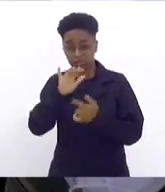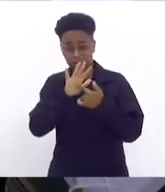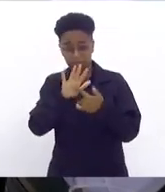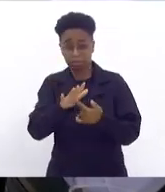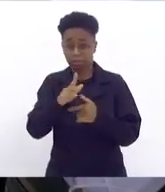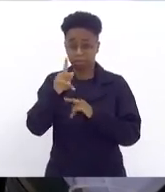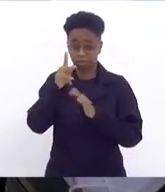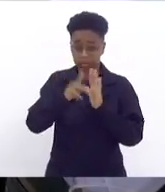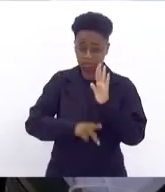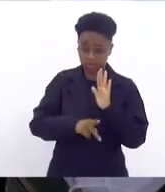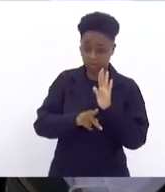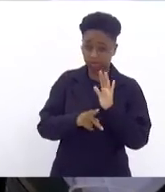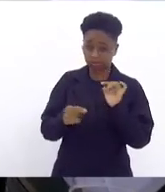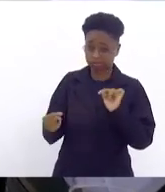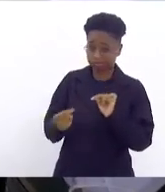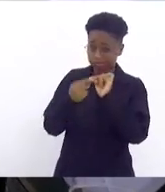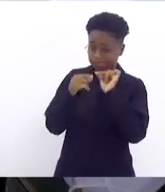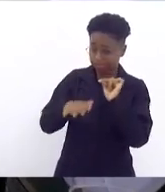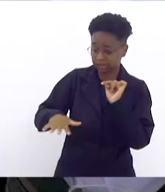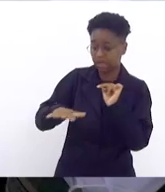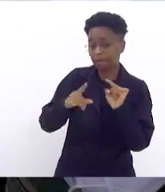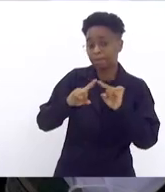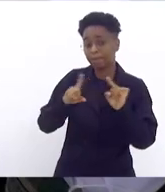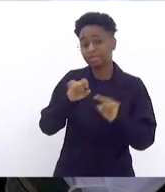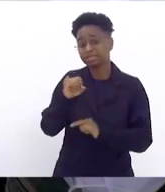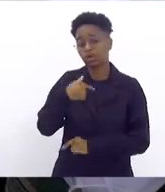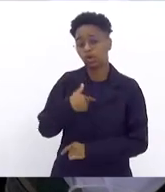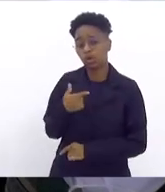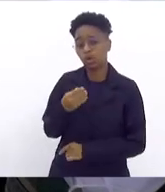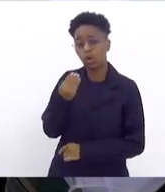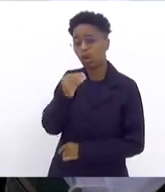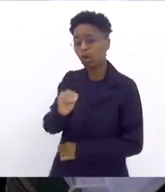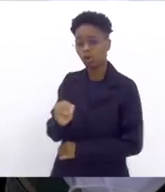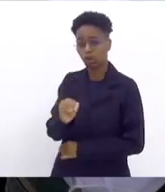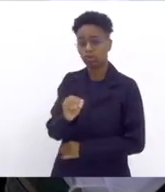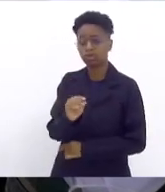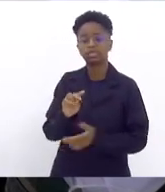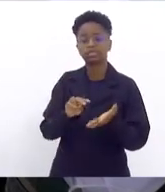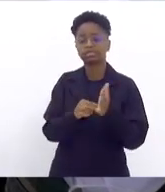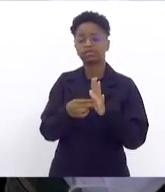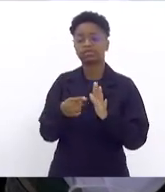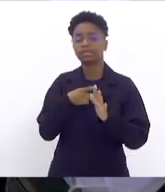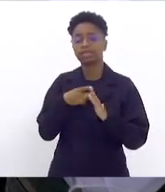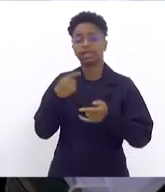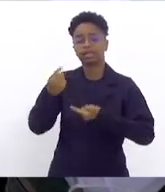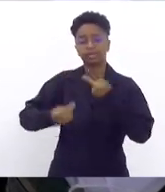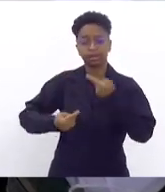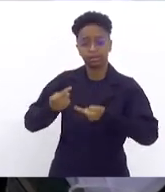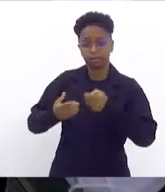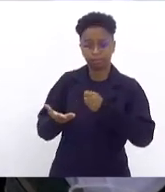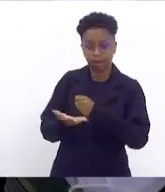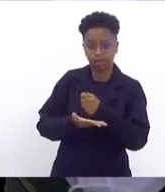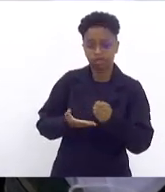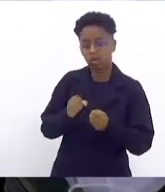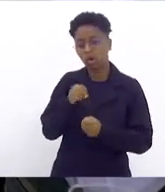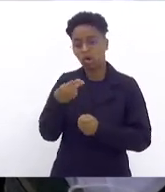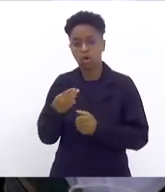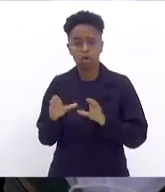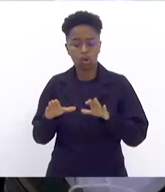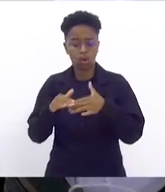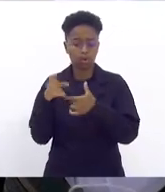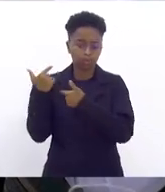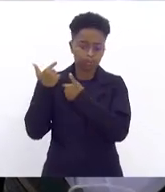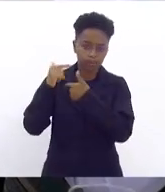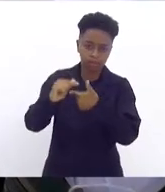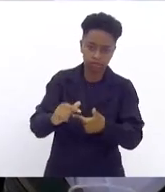natureza. Mas quando eu apresento, é porque há... né, algum debate embasado ou que envolve as comunidades tradicionais amparadas em